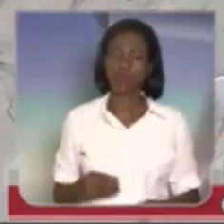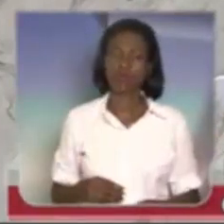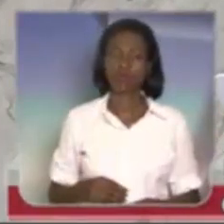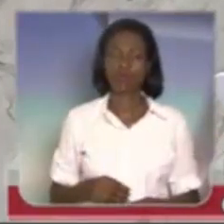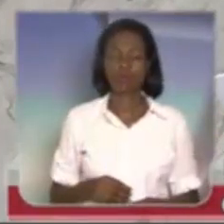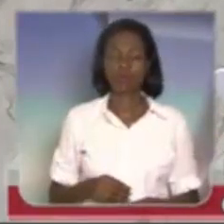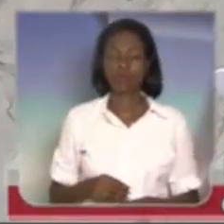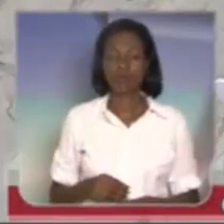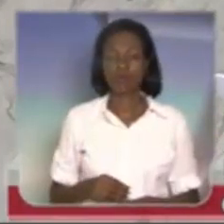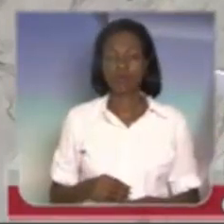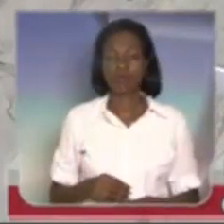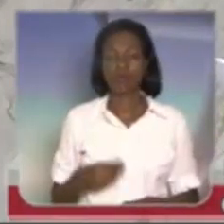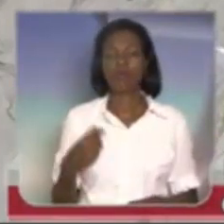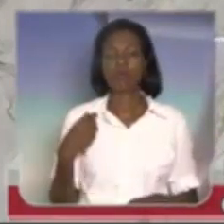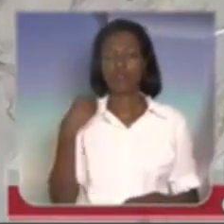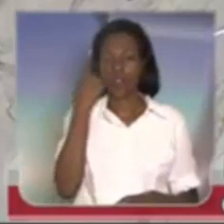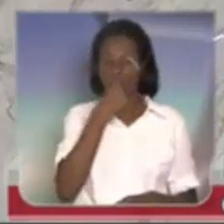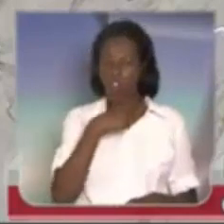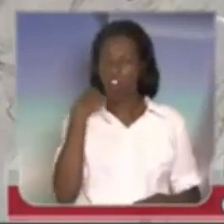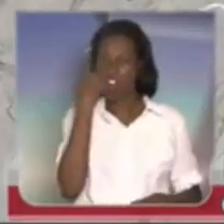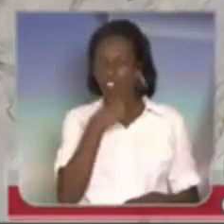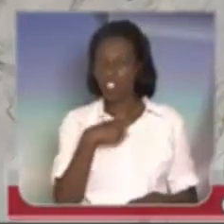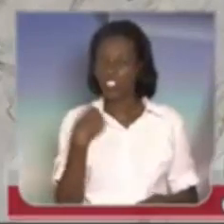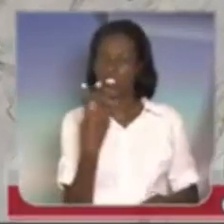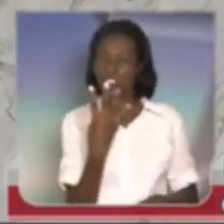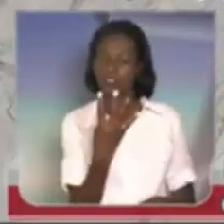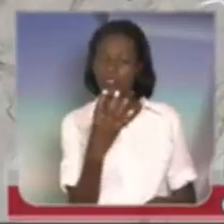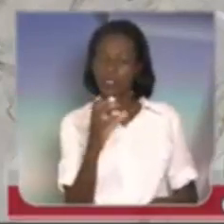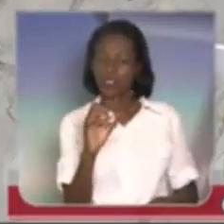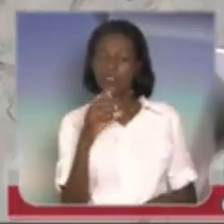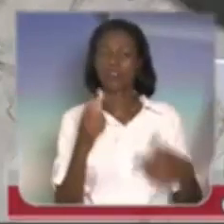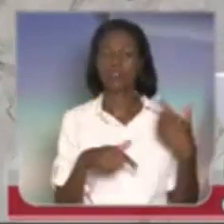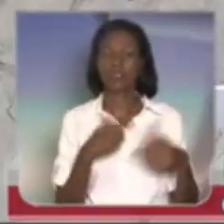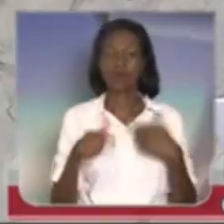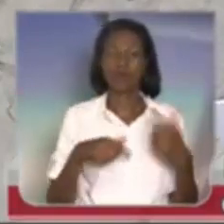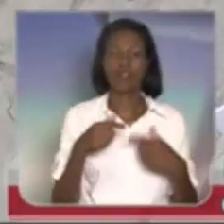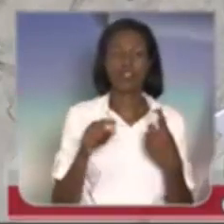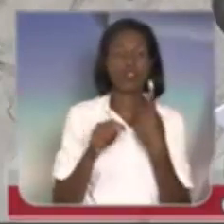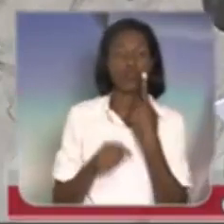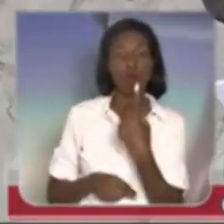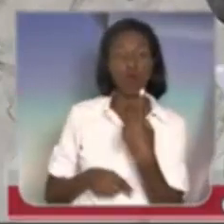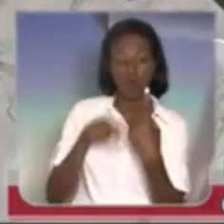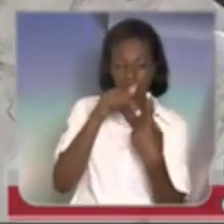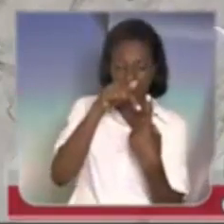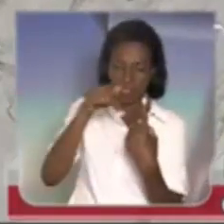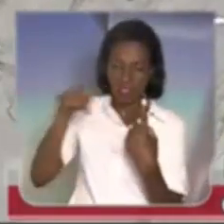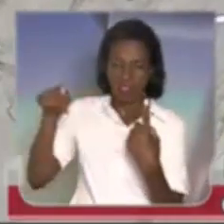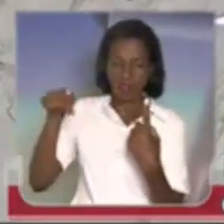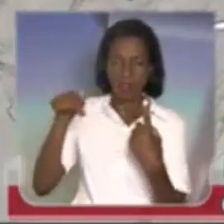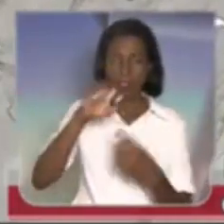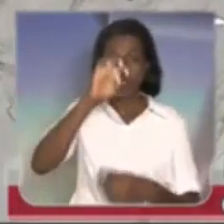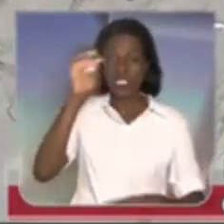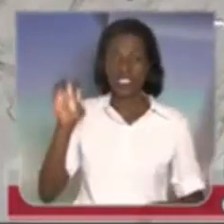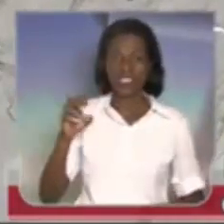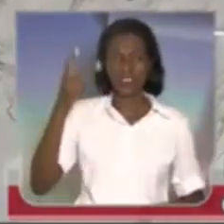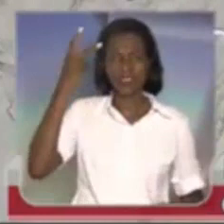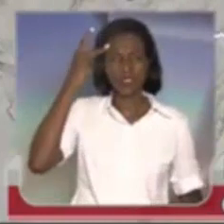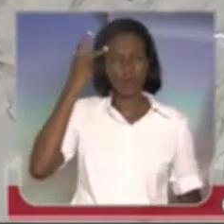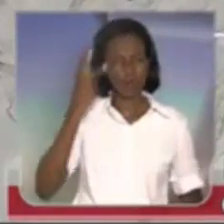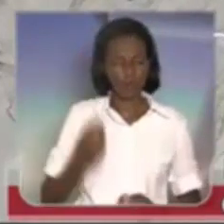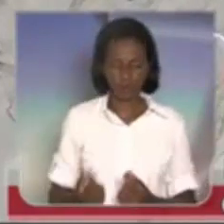para uma jornada de 40 horas semanais o do Estado de São Paulo o estado mais rico da